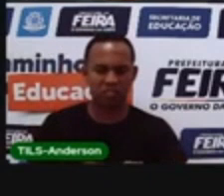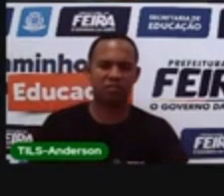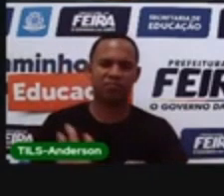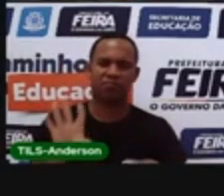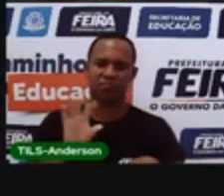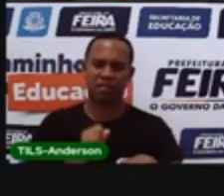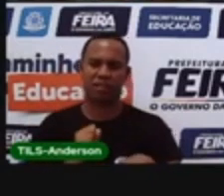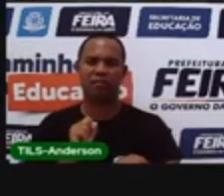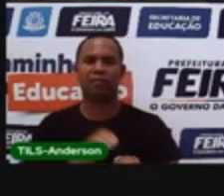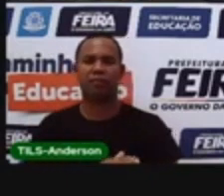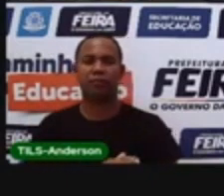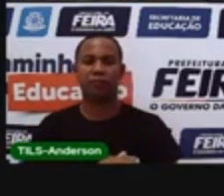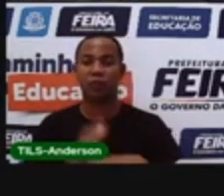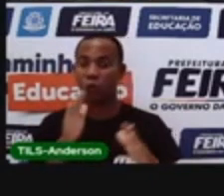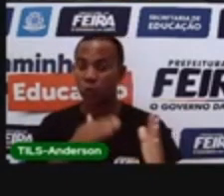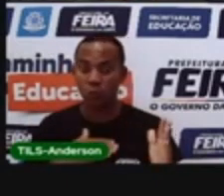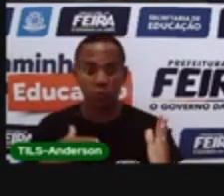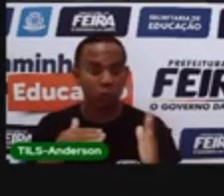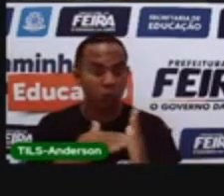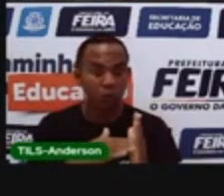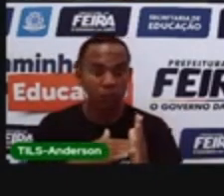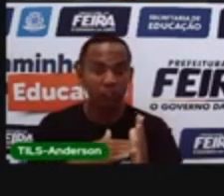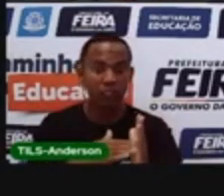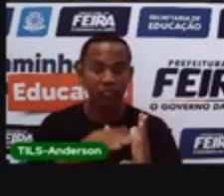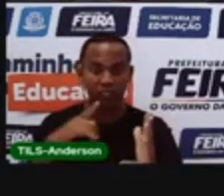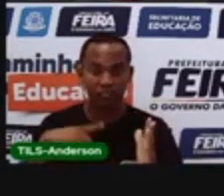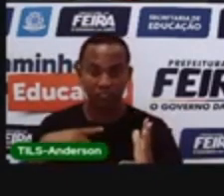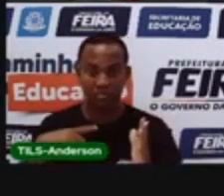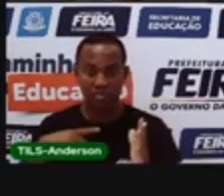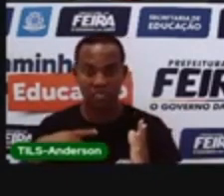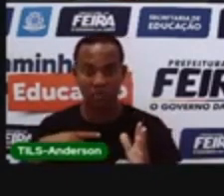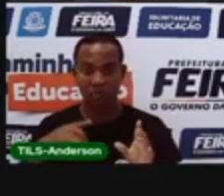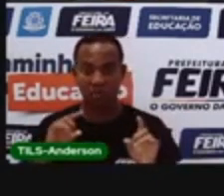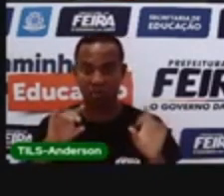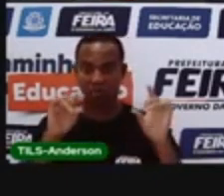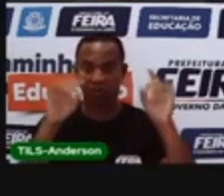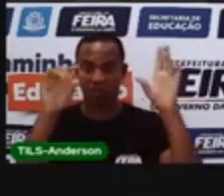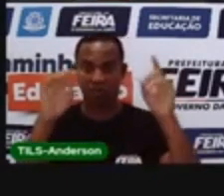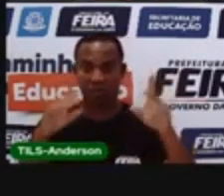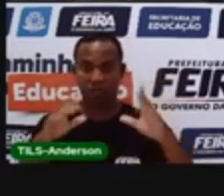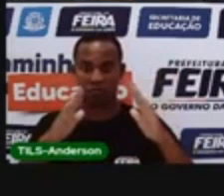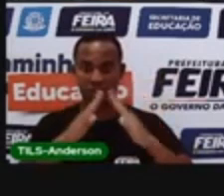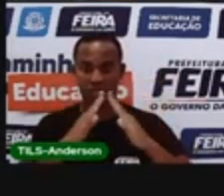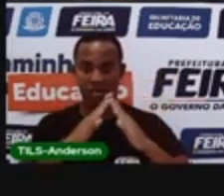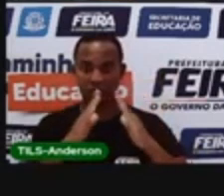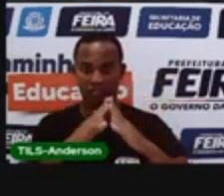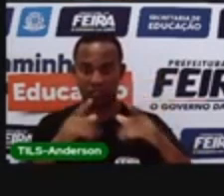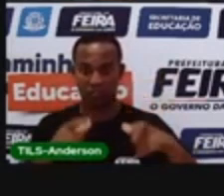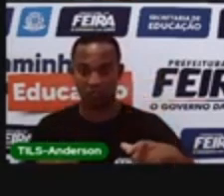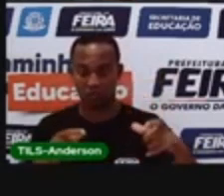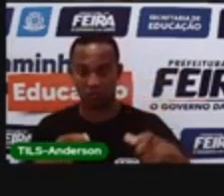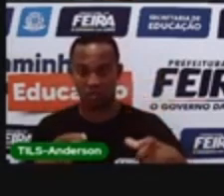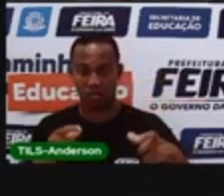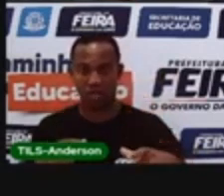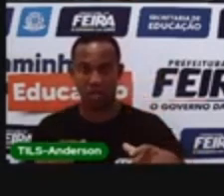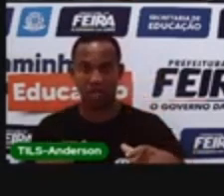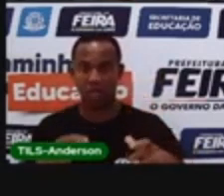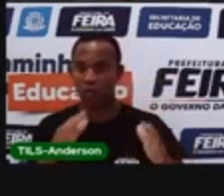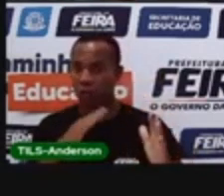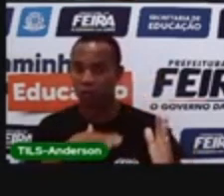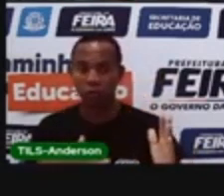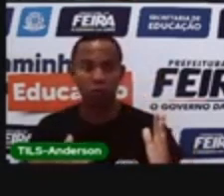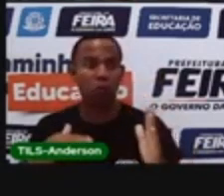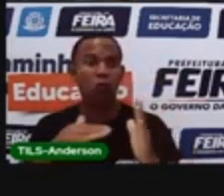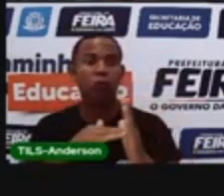Então, nem todo mundo, tá, tem o privilégio de morar em um local com